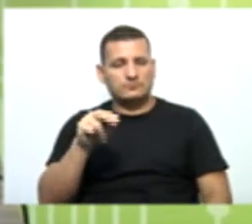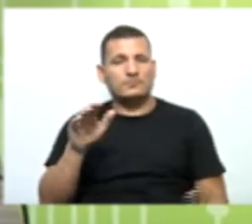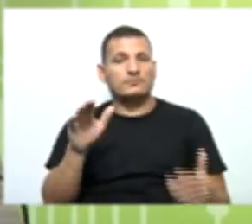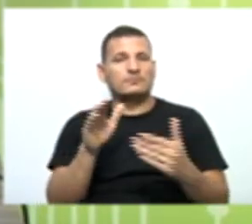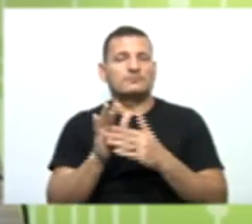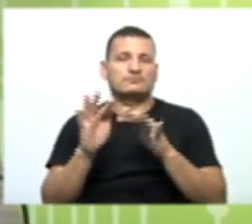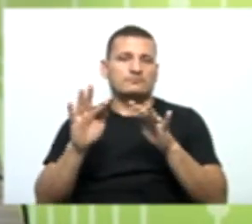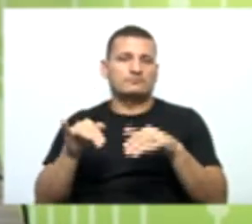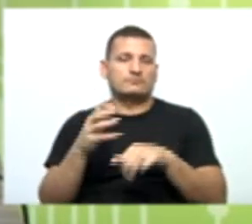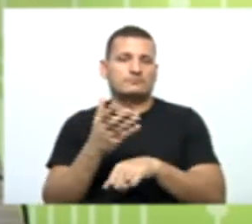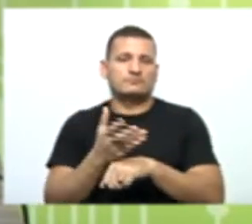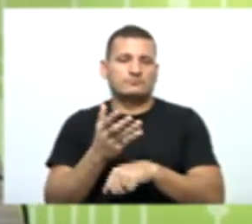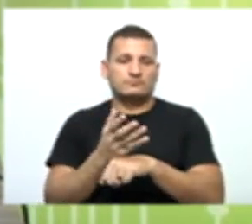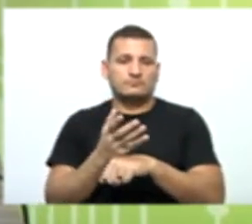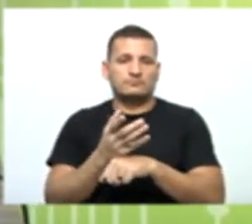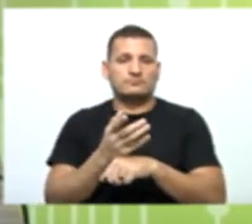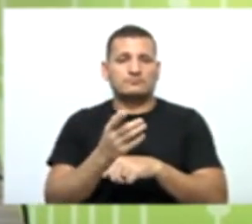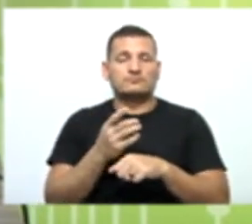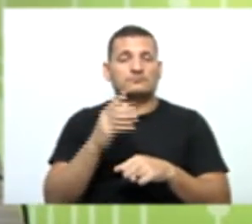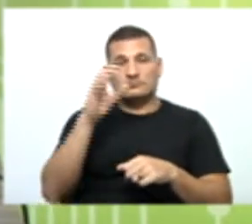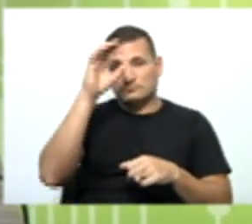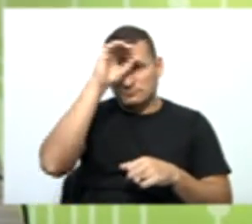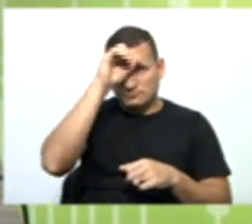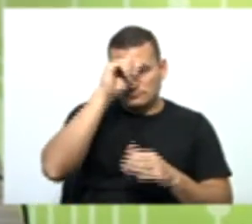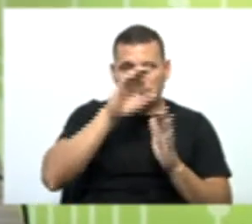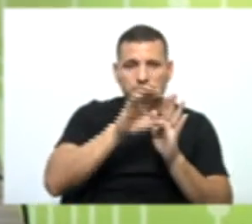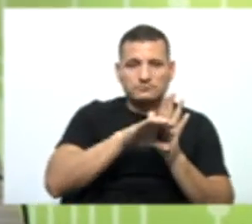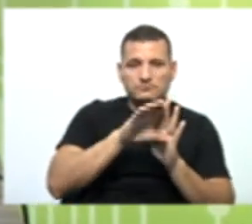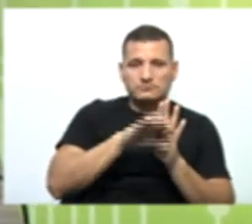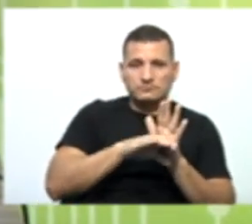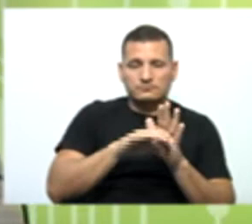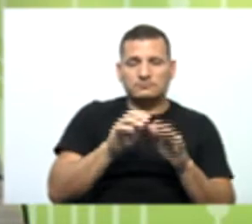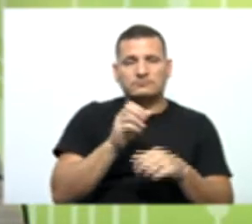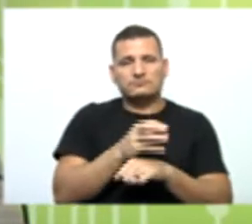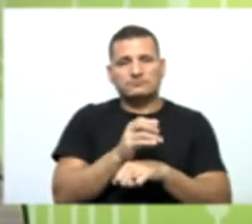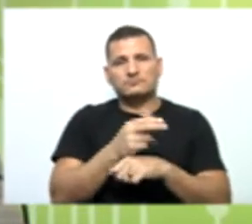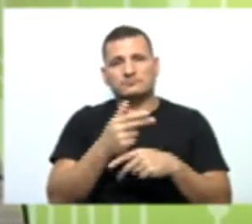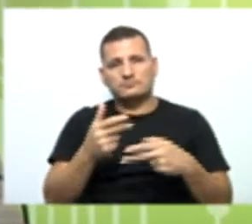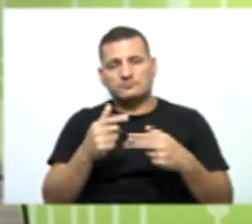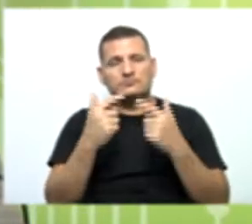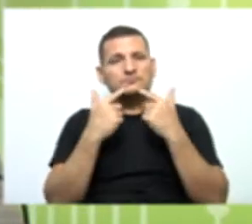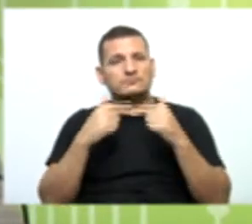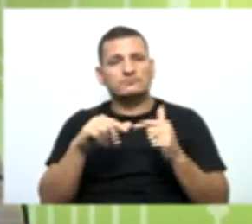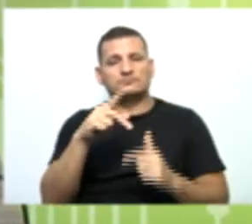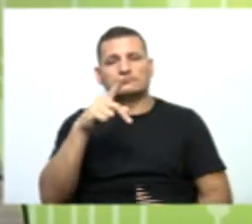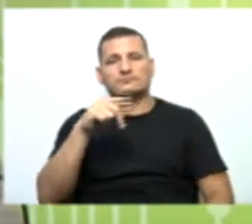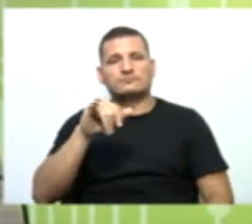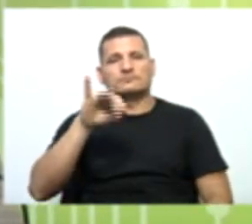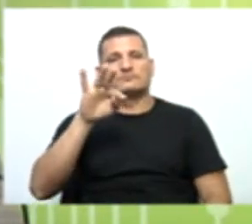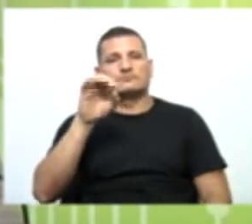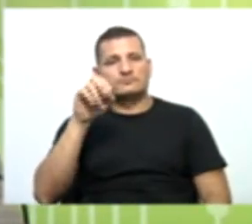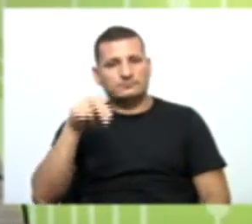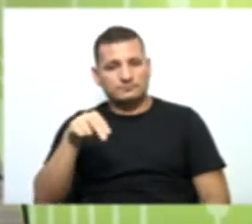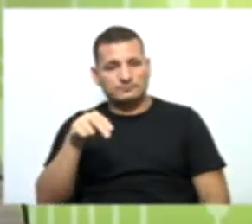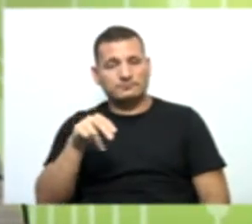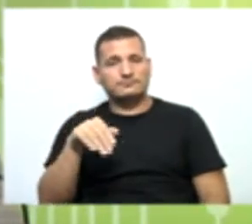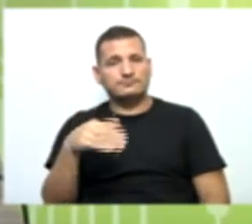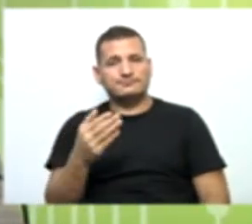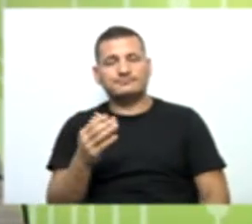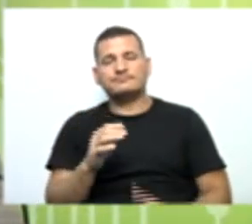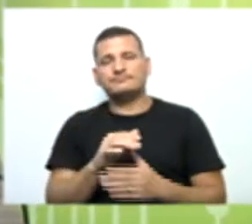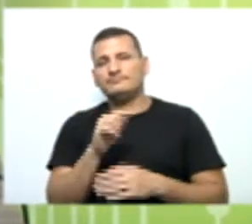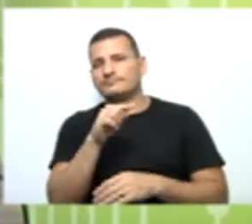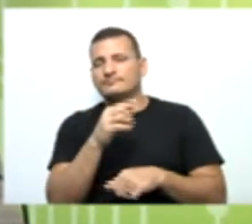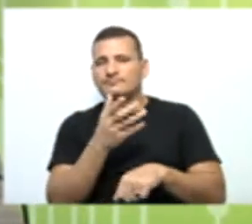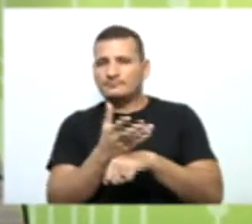final da disciplina nós vamos aprender os conceitos de programação orientada a objetos aplicados na linguagem Python. Então lá na disciplina de